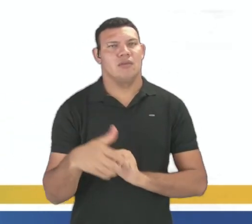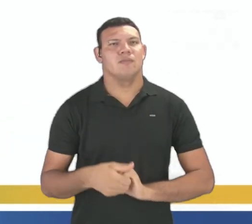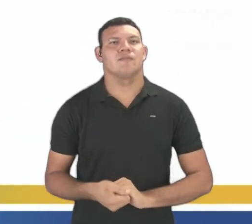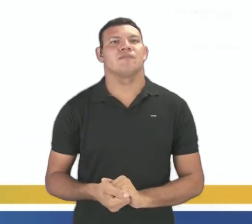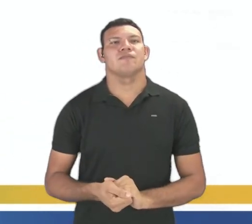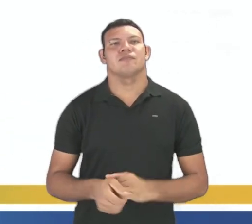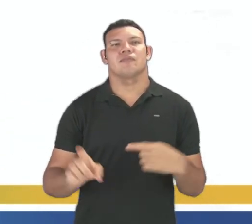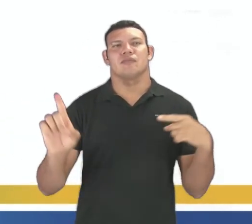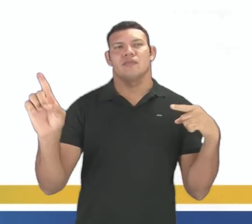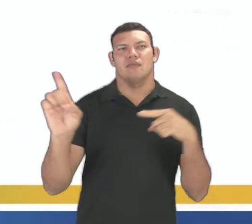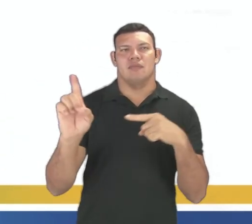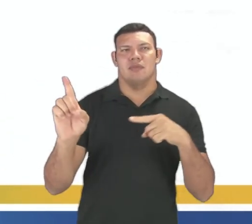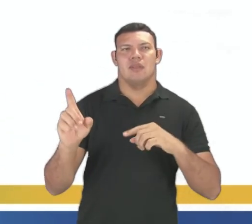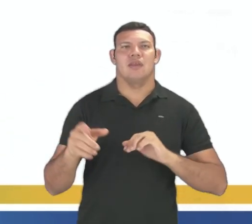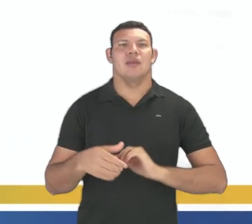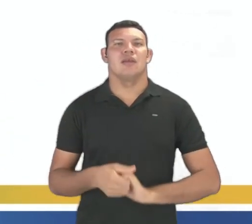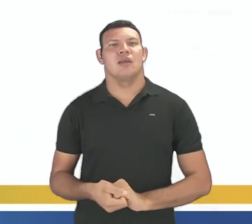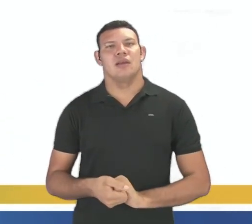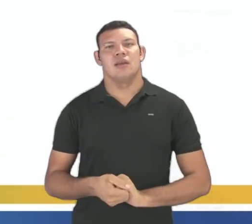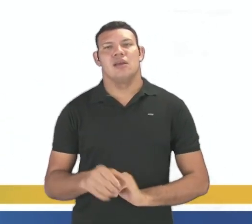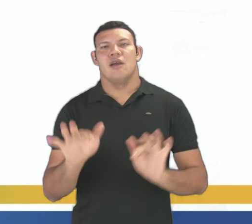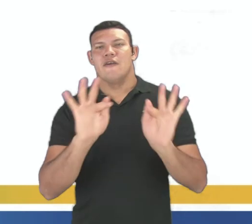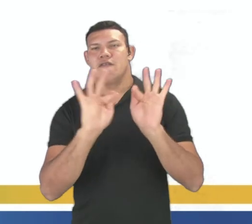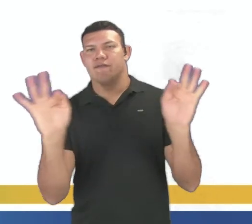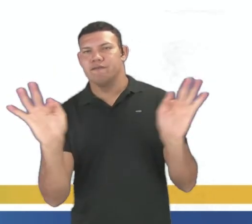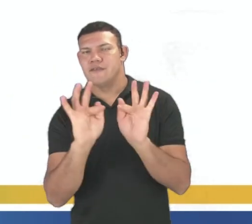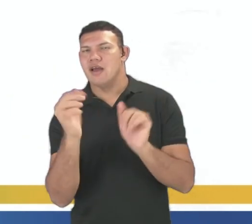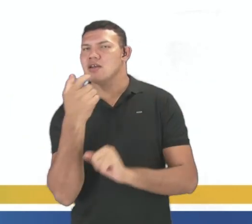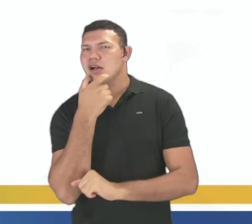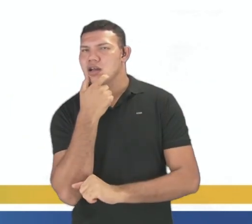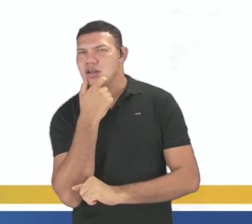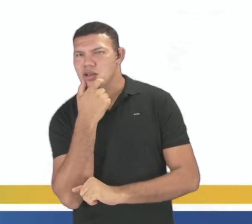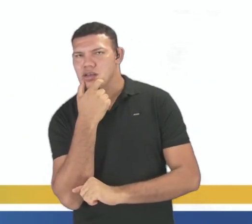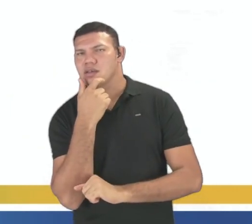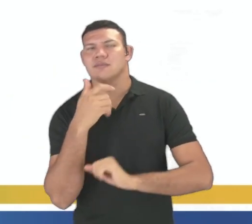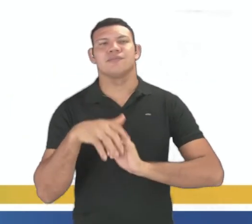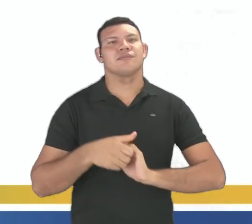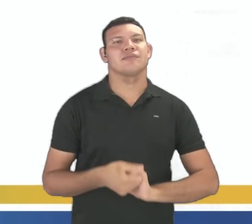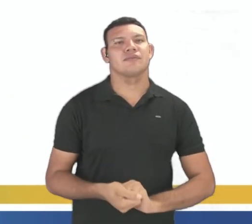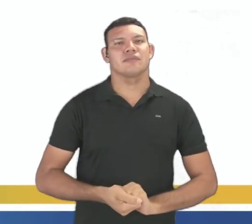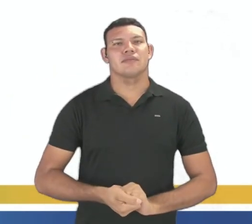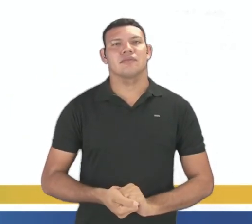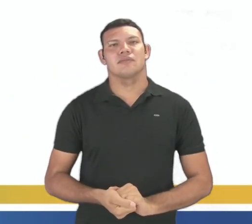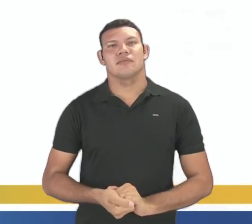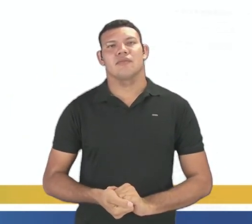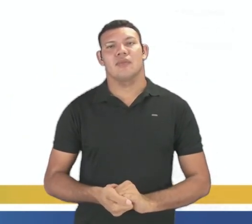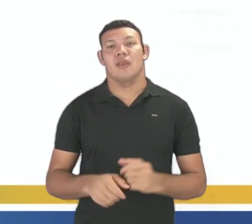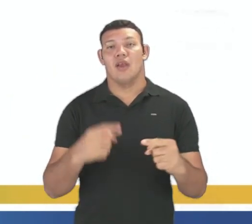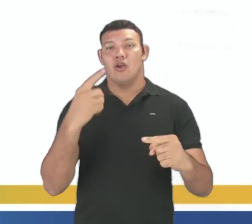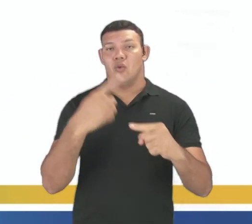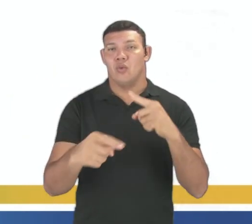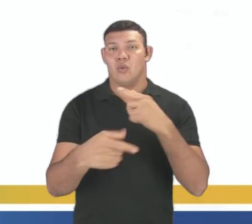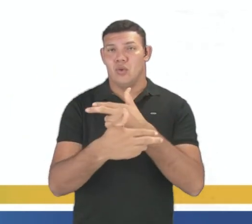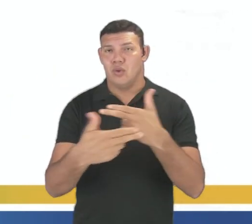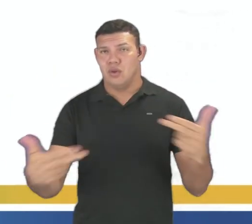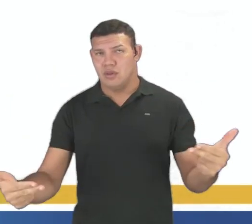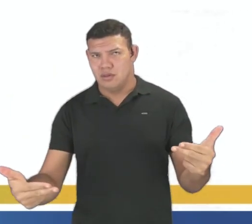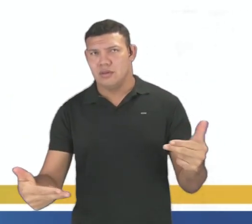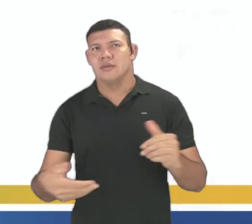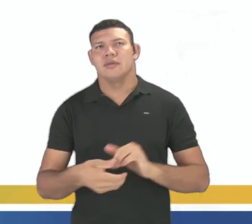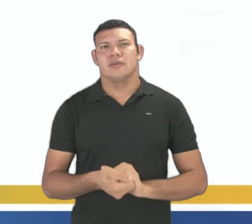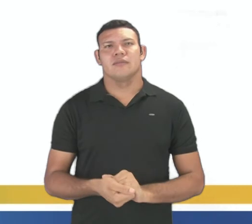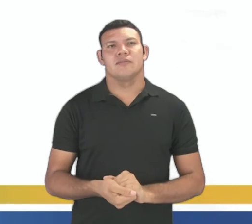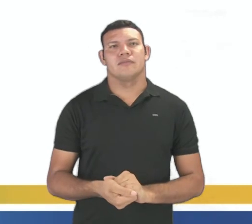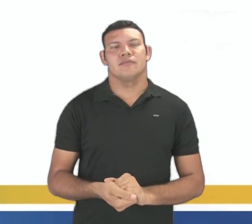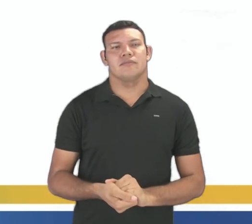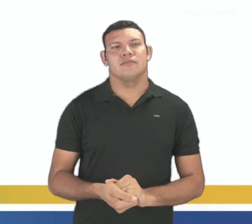Letra D. She didn't bring object to the party. Ela não trouxe algum objeto